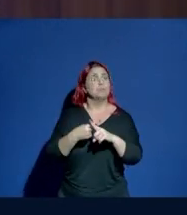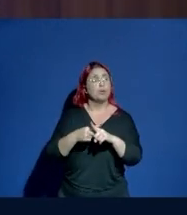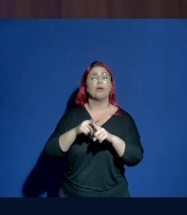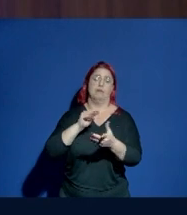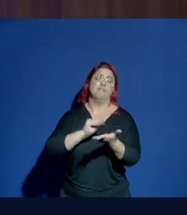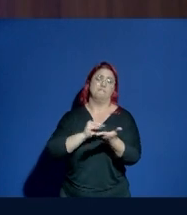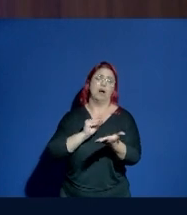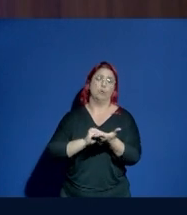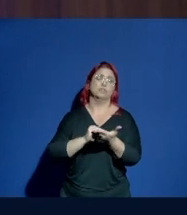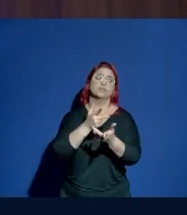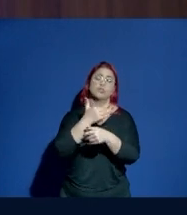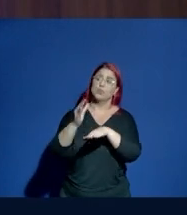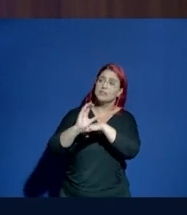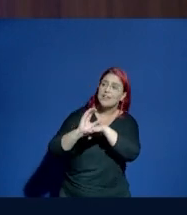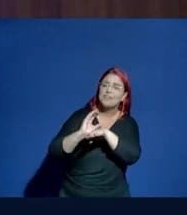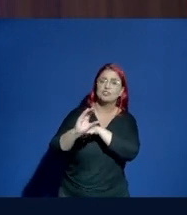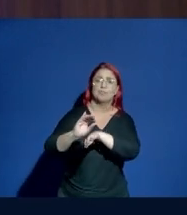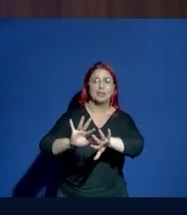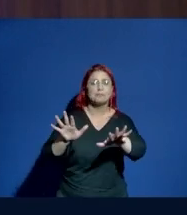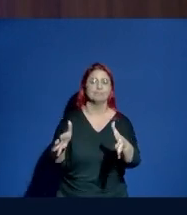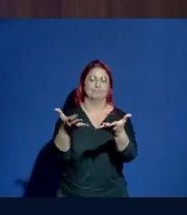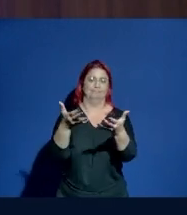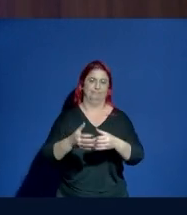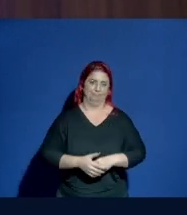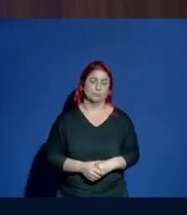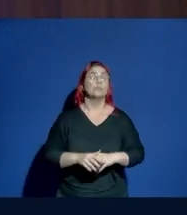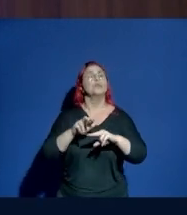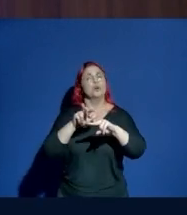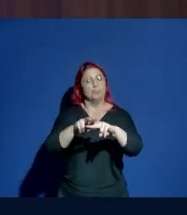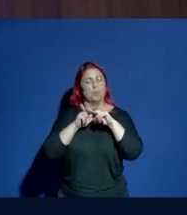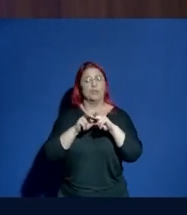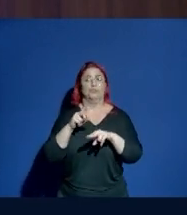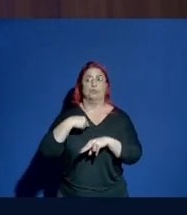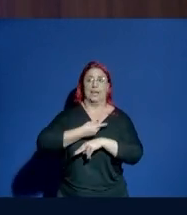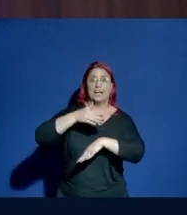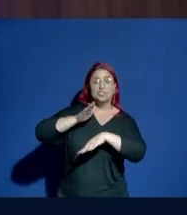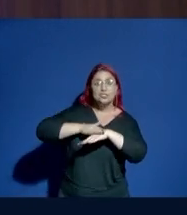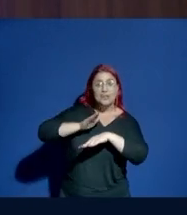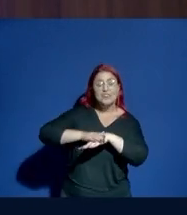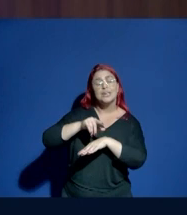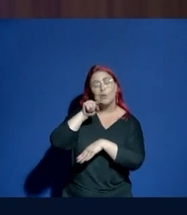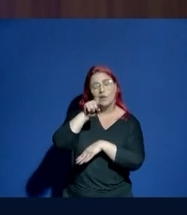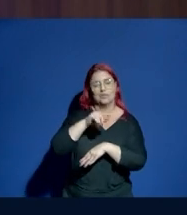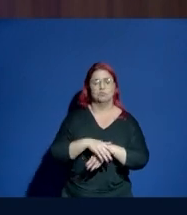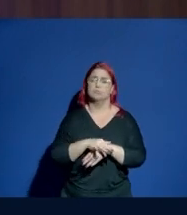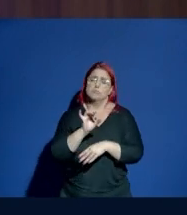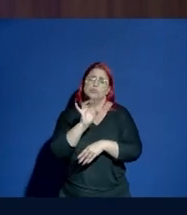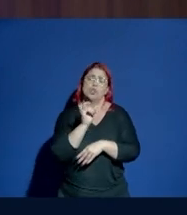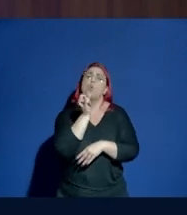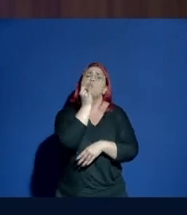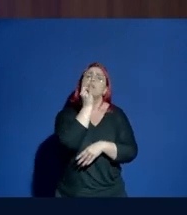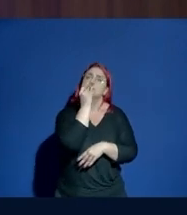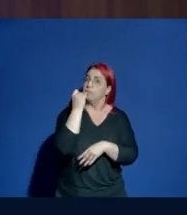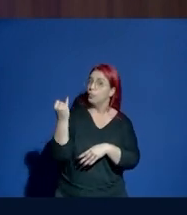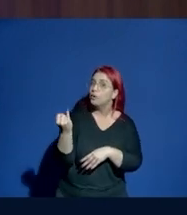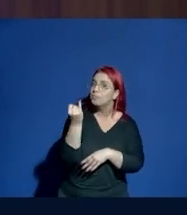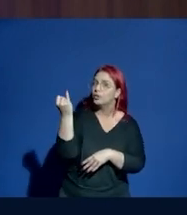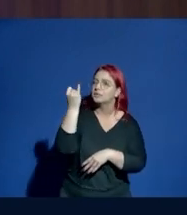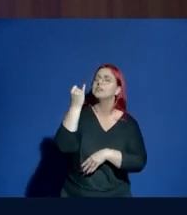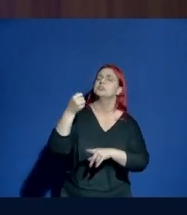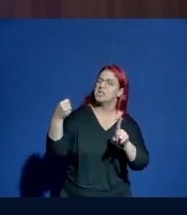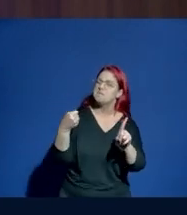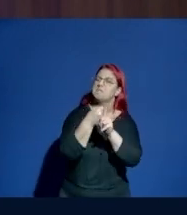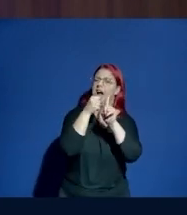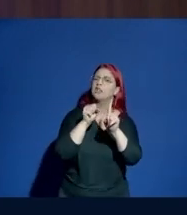oxigênio que vem do investimento que ele é capaz de fazer por isso que nós estamos fazendo esse que é um pequeno exemplo importante e vai